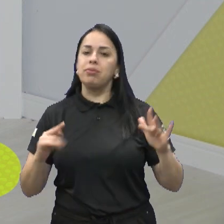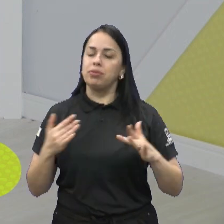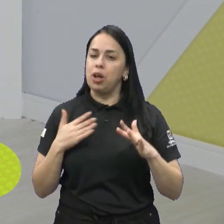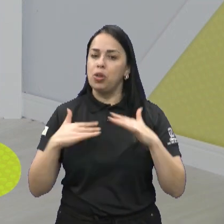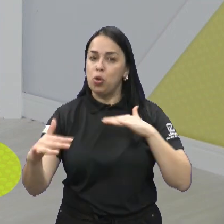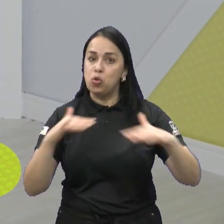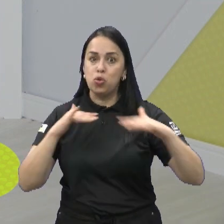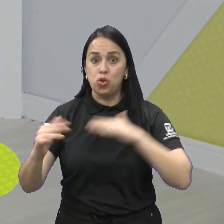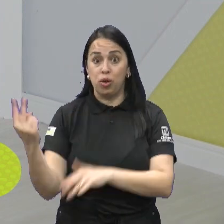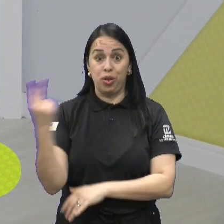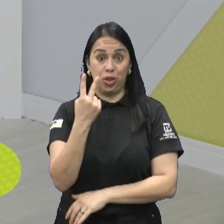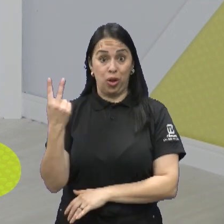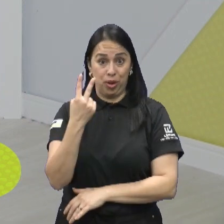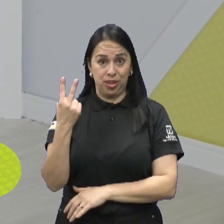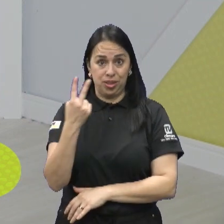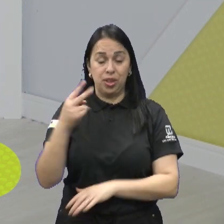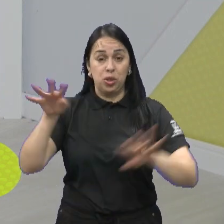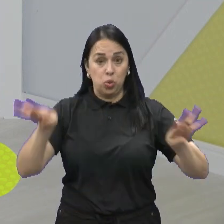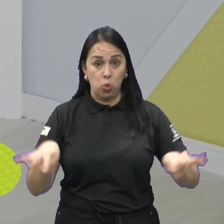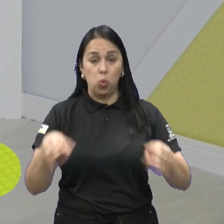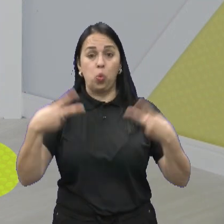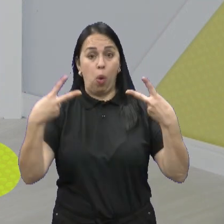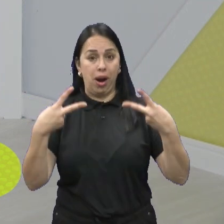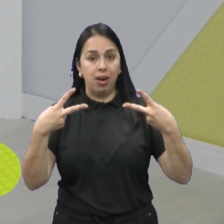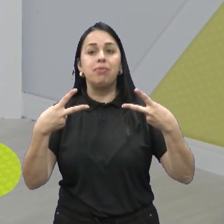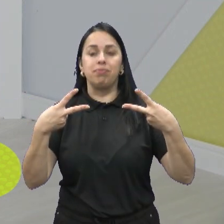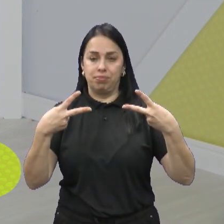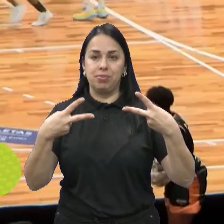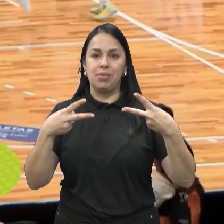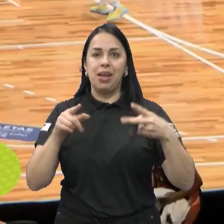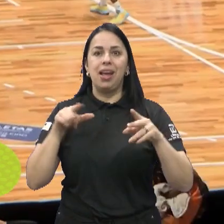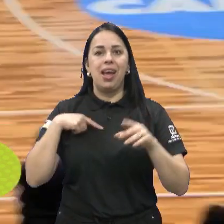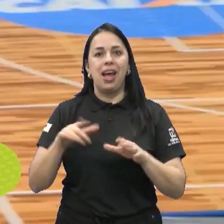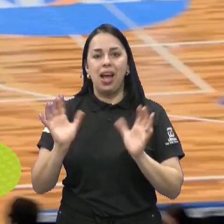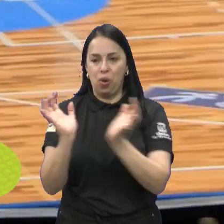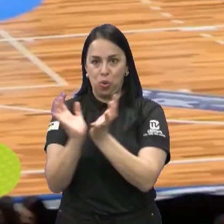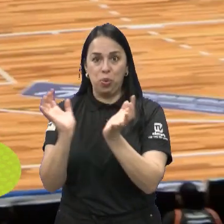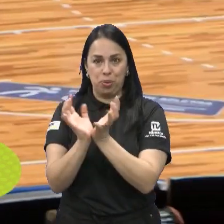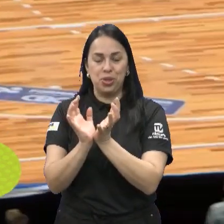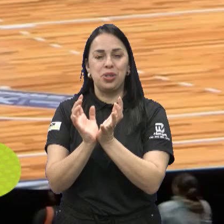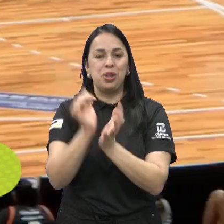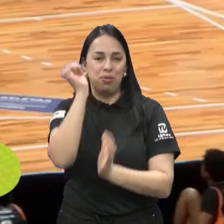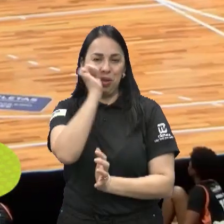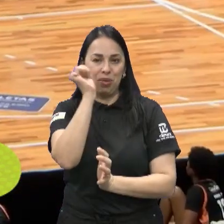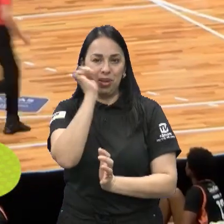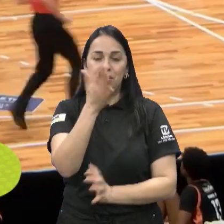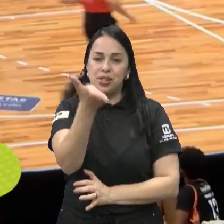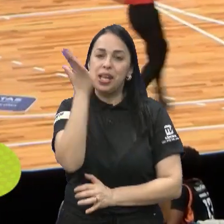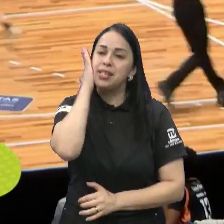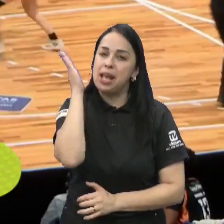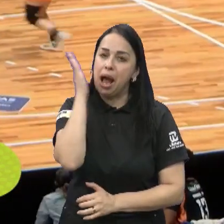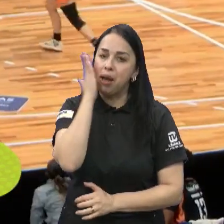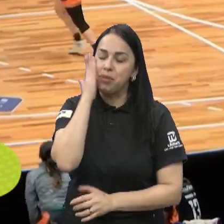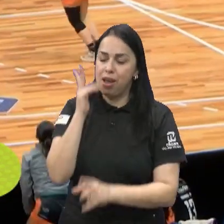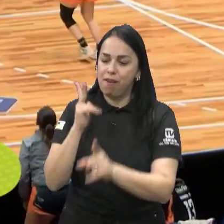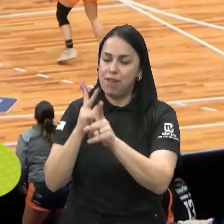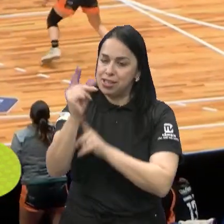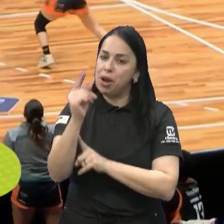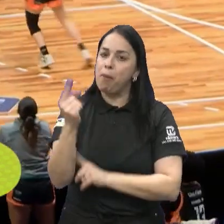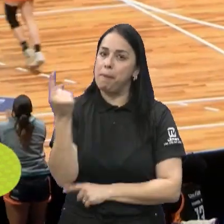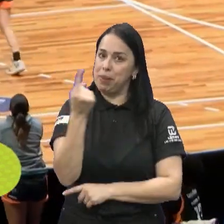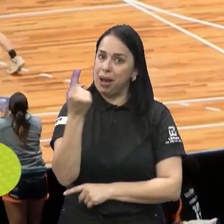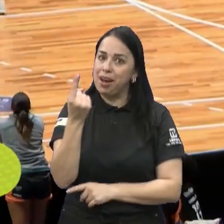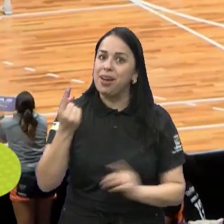2 dos playoffs de quartas de final da LBF, que é a Liga de Basquete Feminino. São José, você sabe, venceu muito bem o primeiro jogo. Olha as